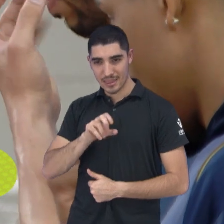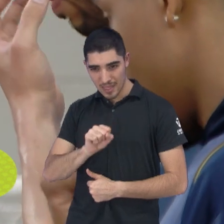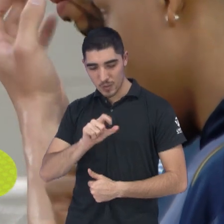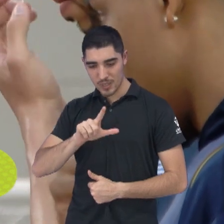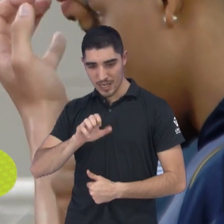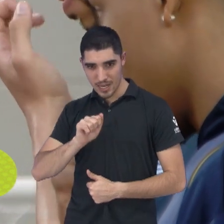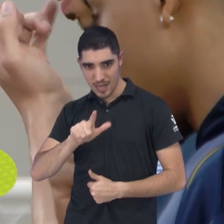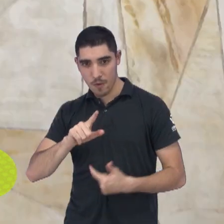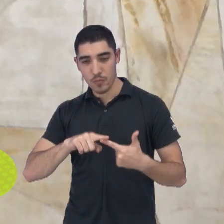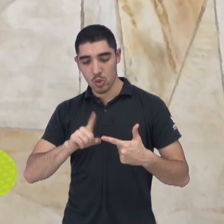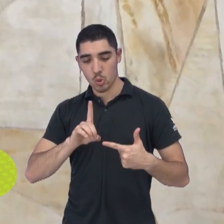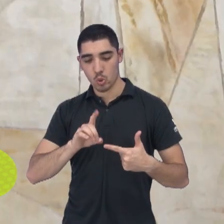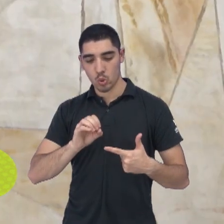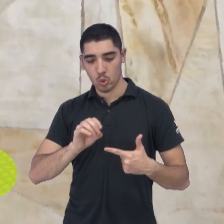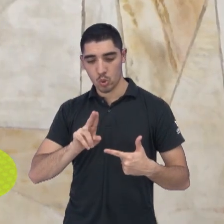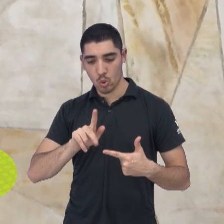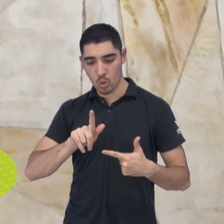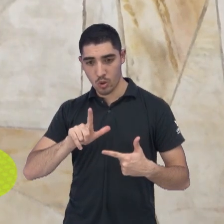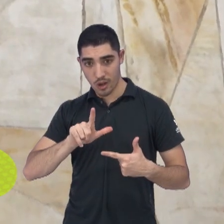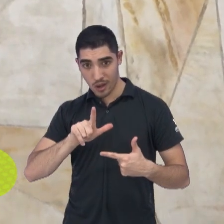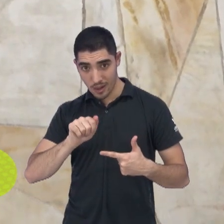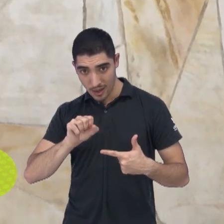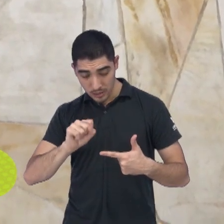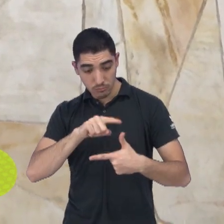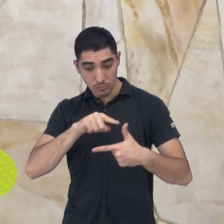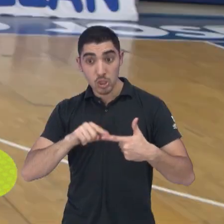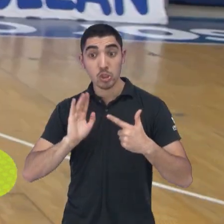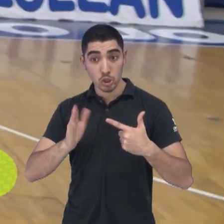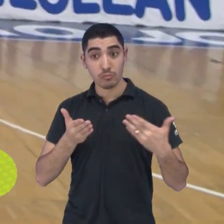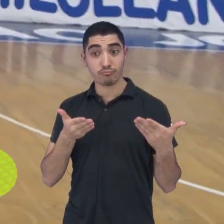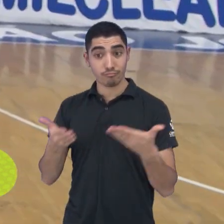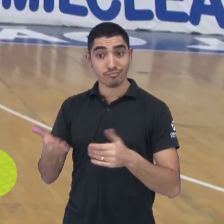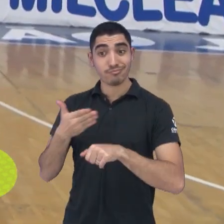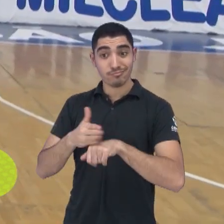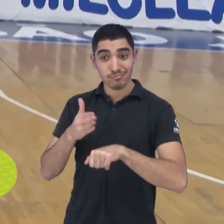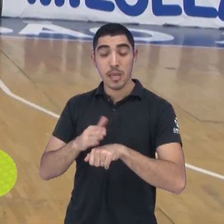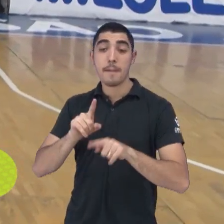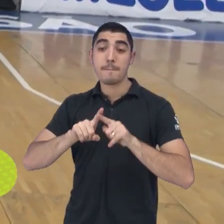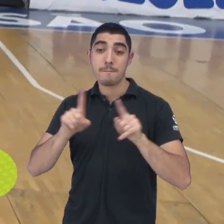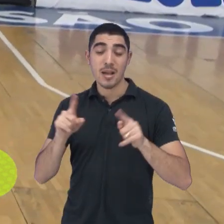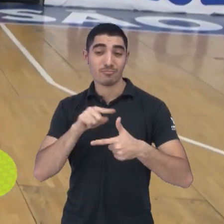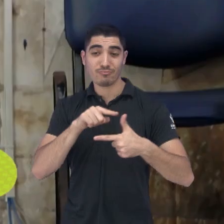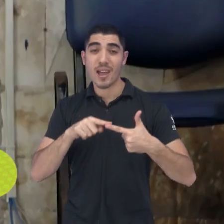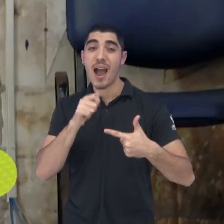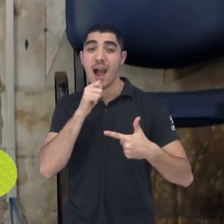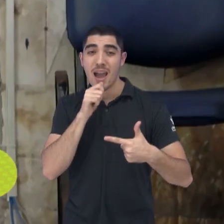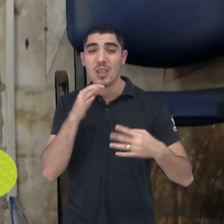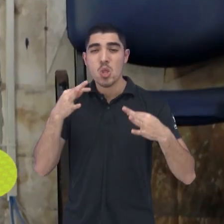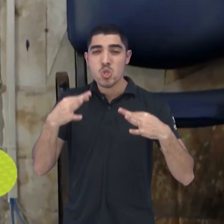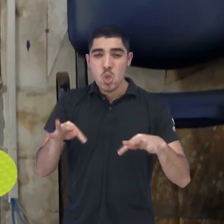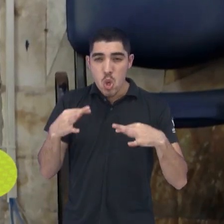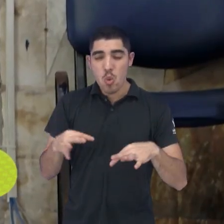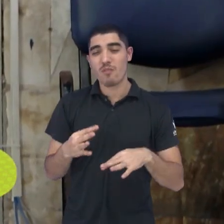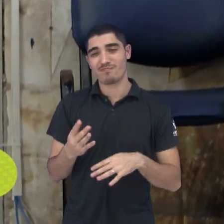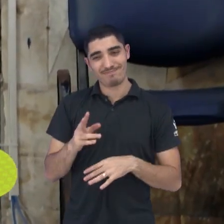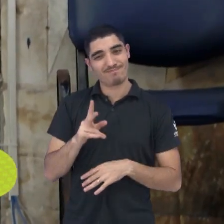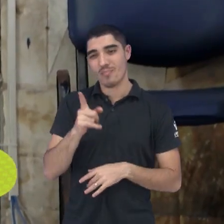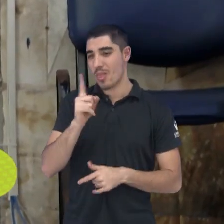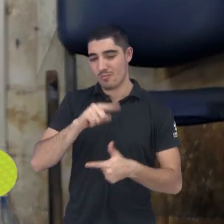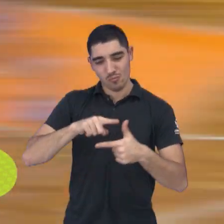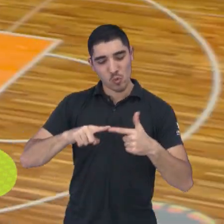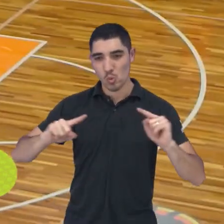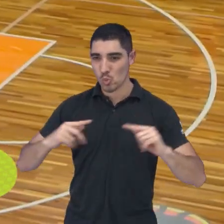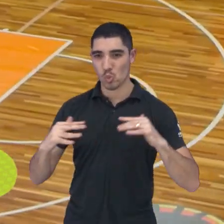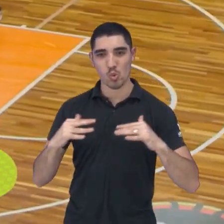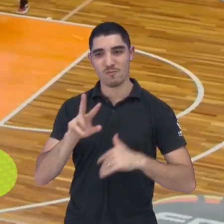pivô Douglas dos Santos até apareceram em quadra, mas ainda se recuperam de lesão e serão desfalques para a